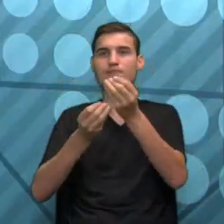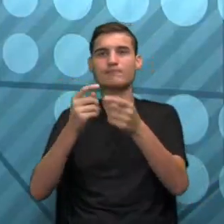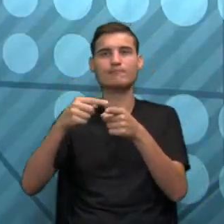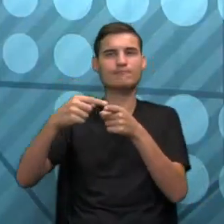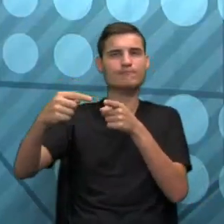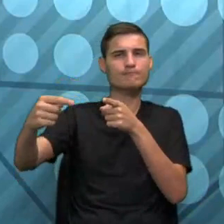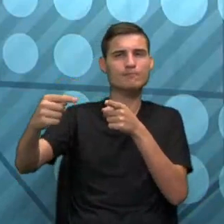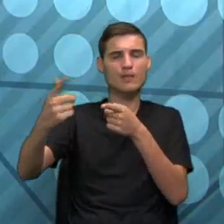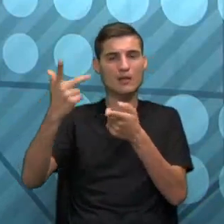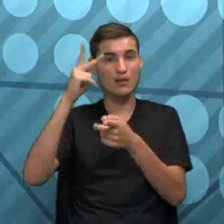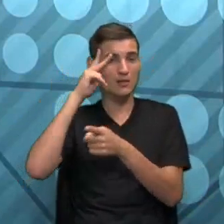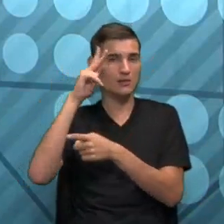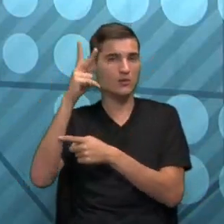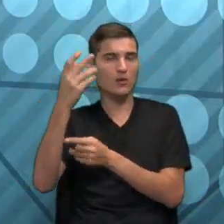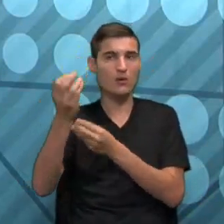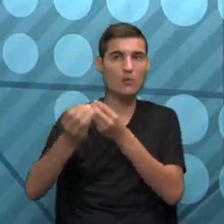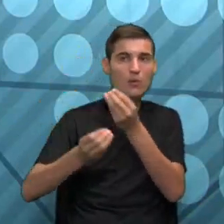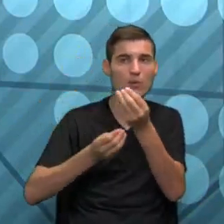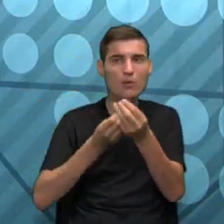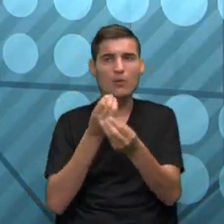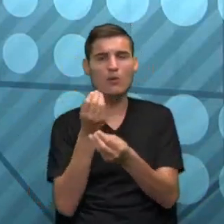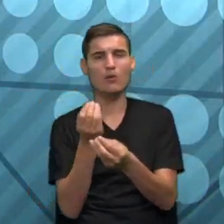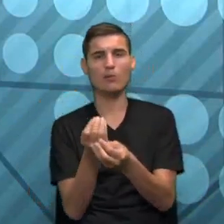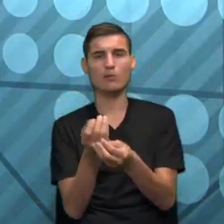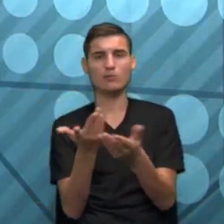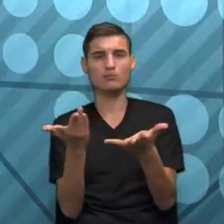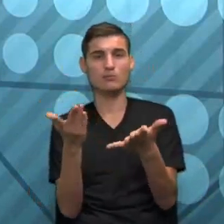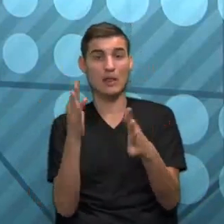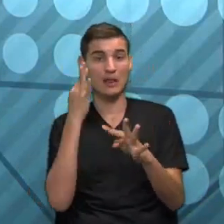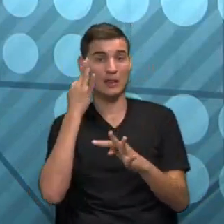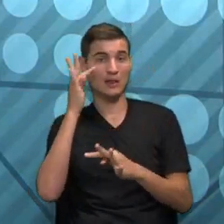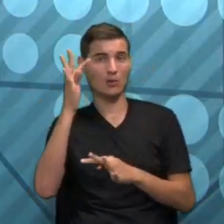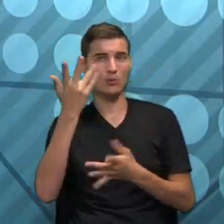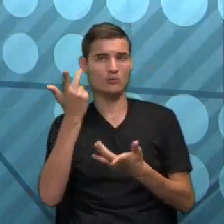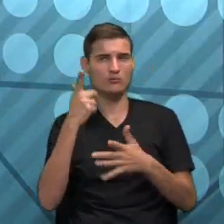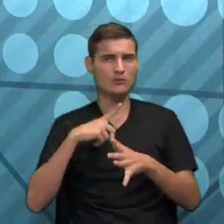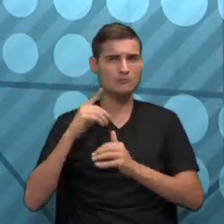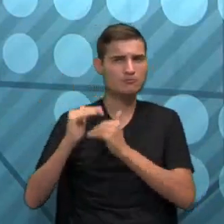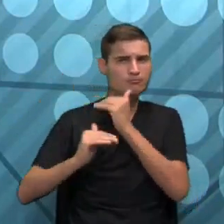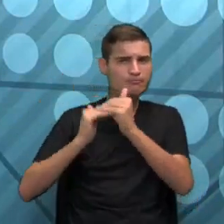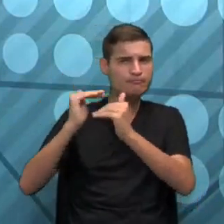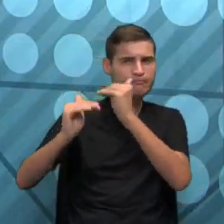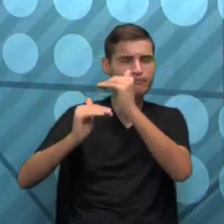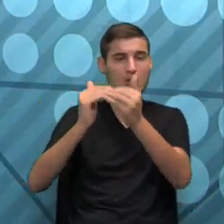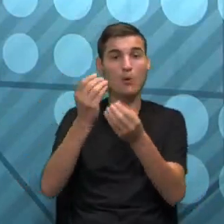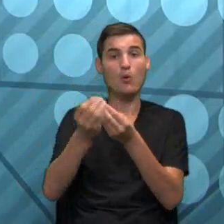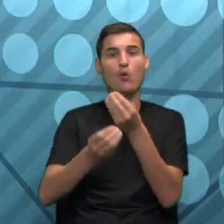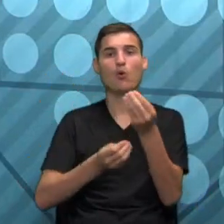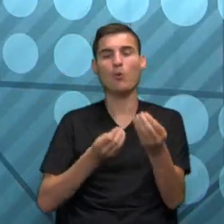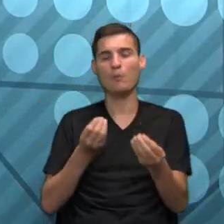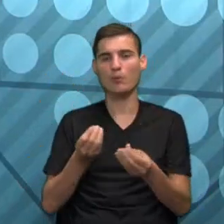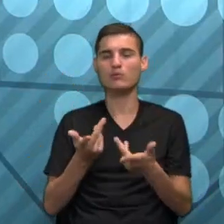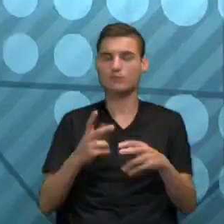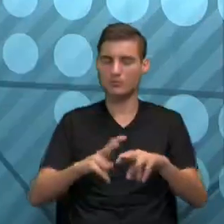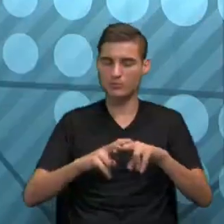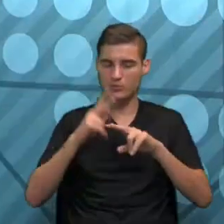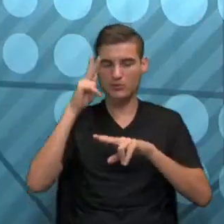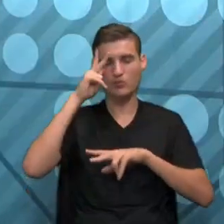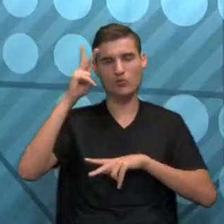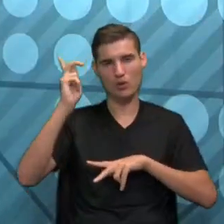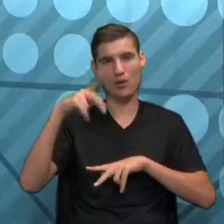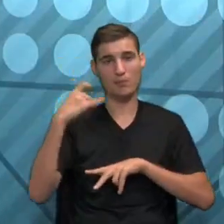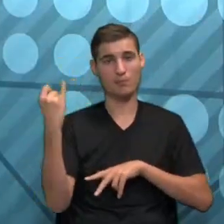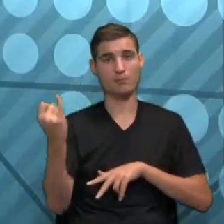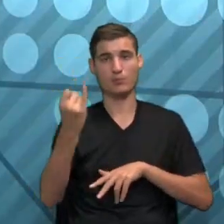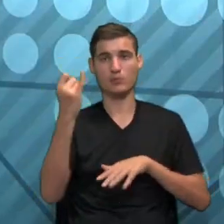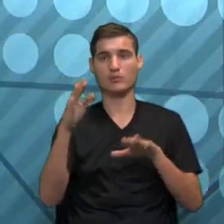história, para a gente entender por que a tecnologia evoluiu tanto. Por isso que o histórico das telecomunicações também é